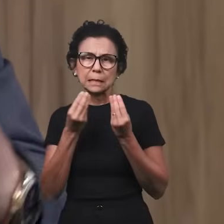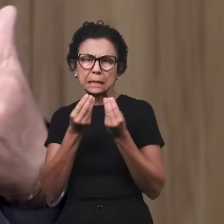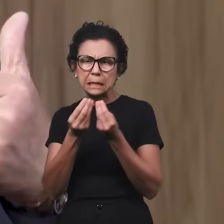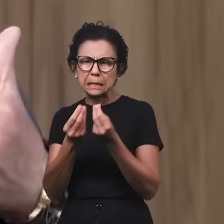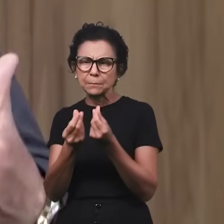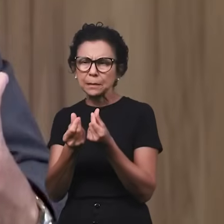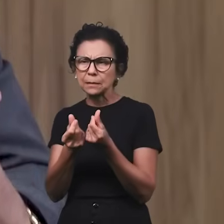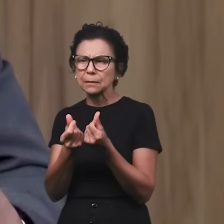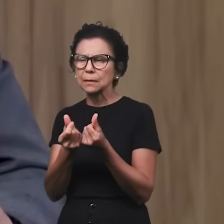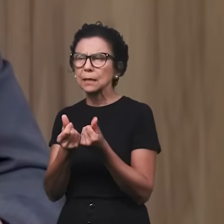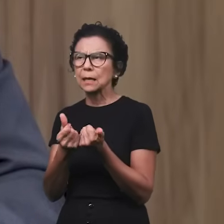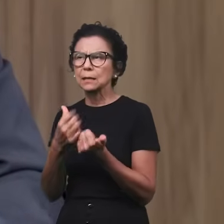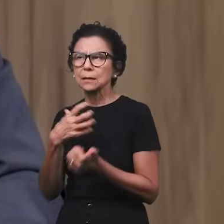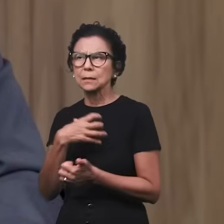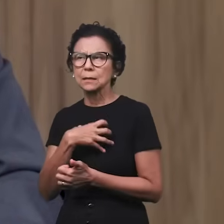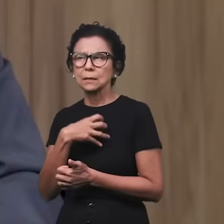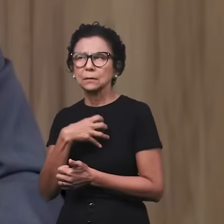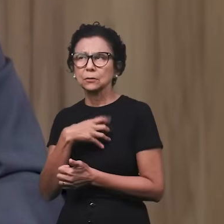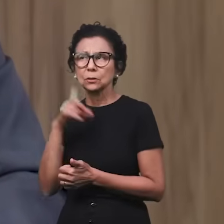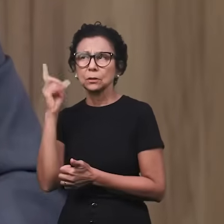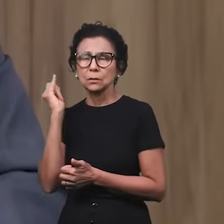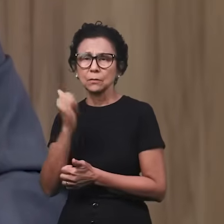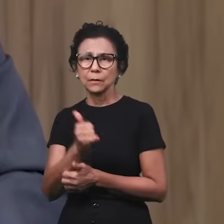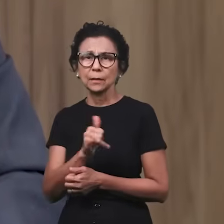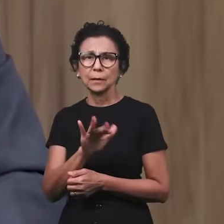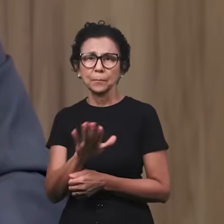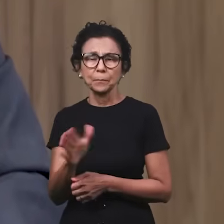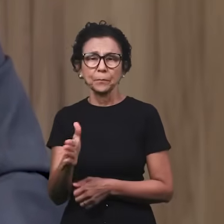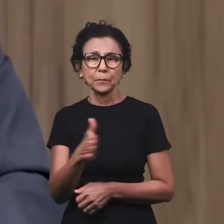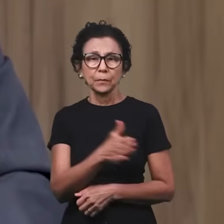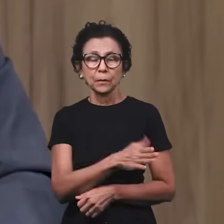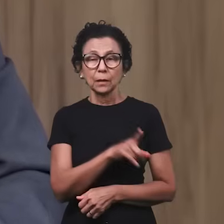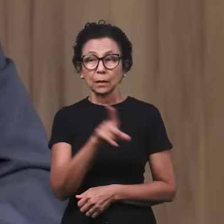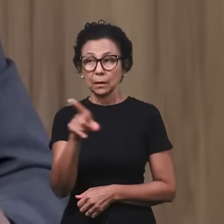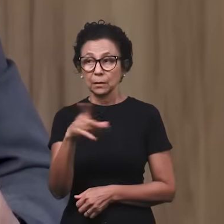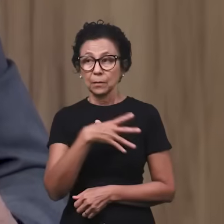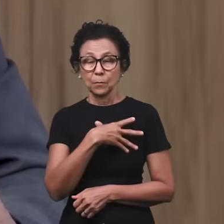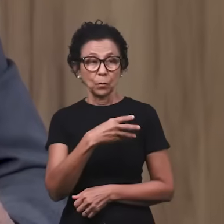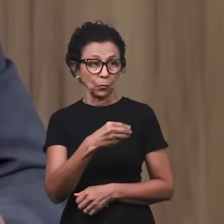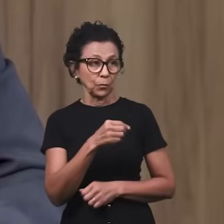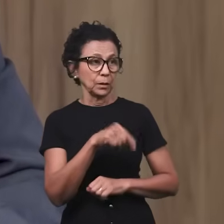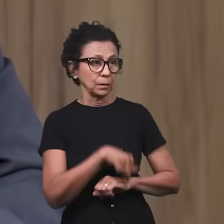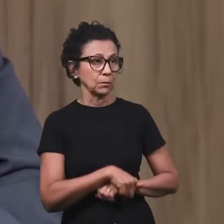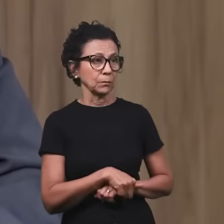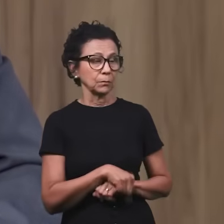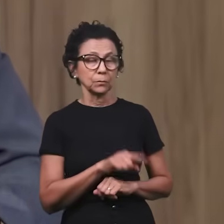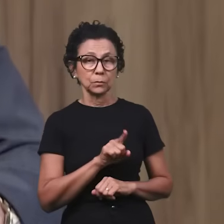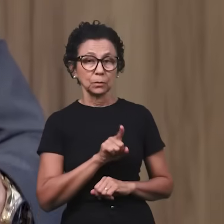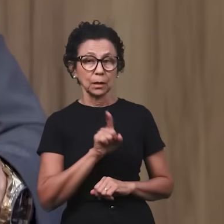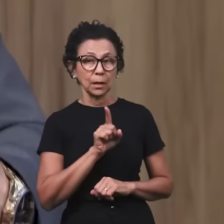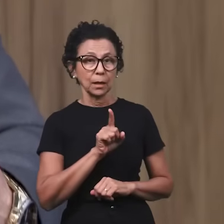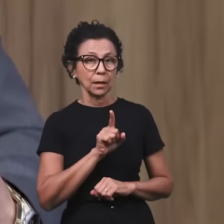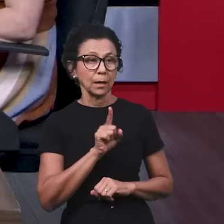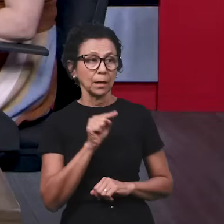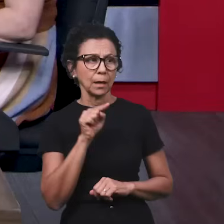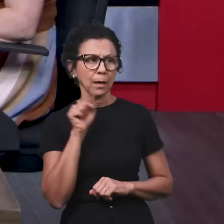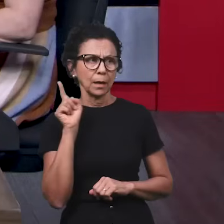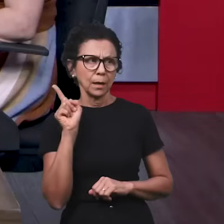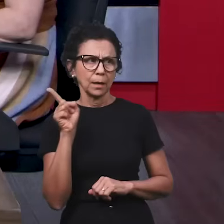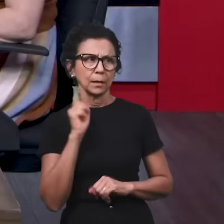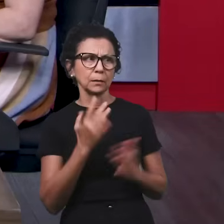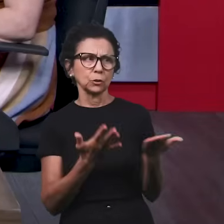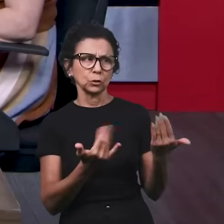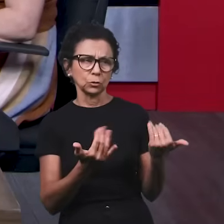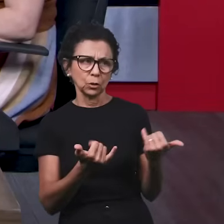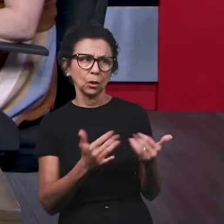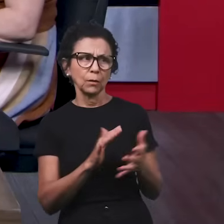é porque o Osênio está aqui, mas ele, quando jovem, eu ensinei ele a ouvir o